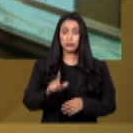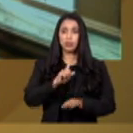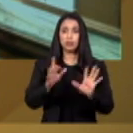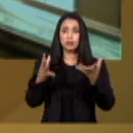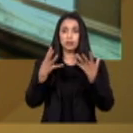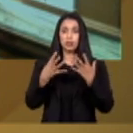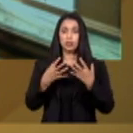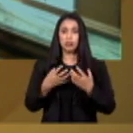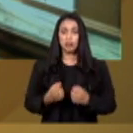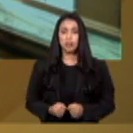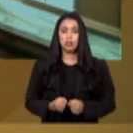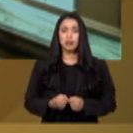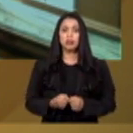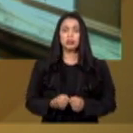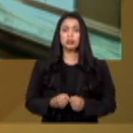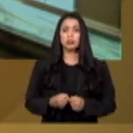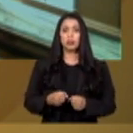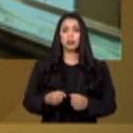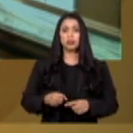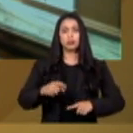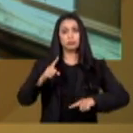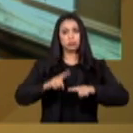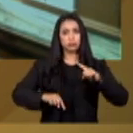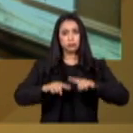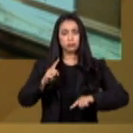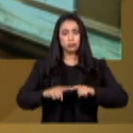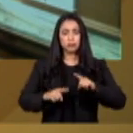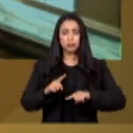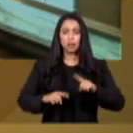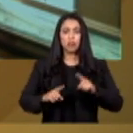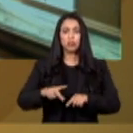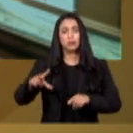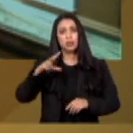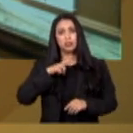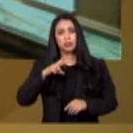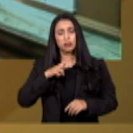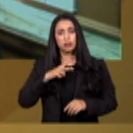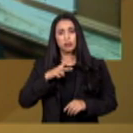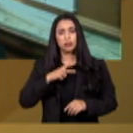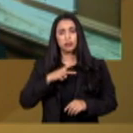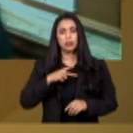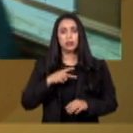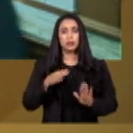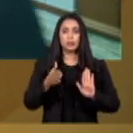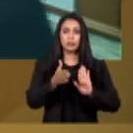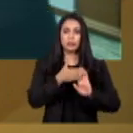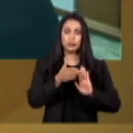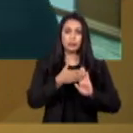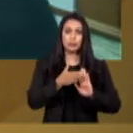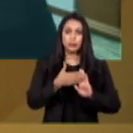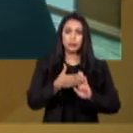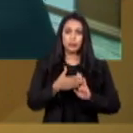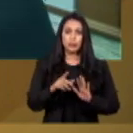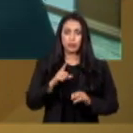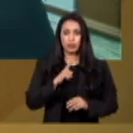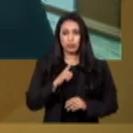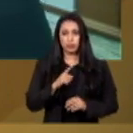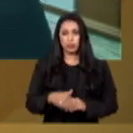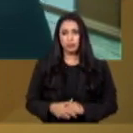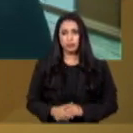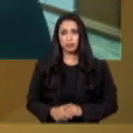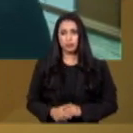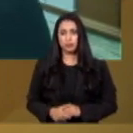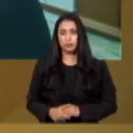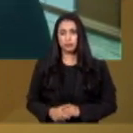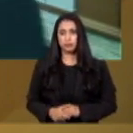unidade dos particulares isopor do dispositivo nunca de magia